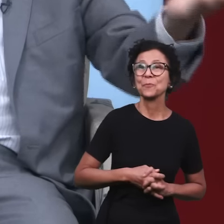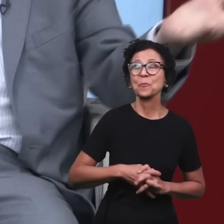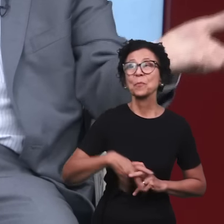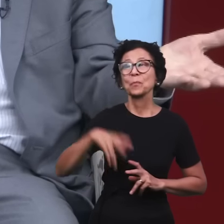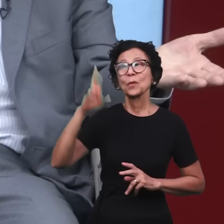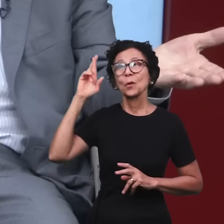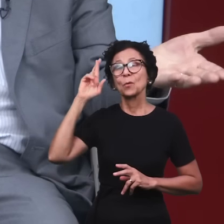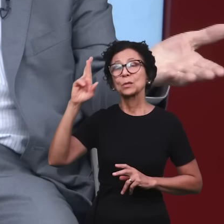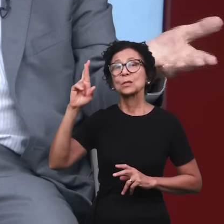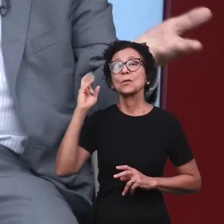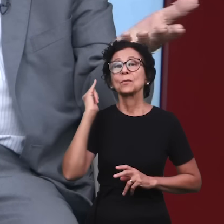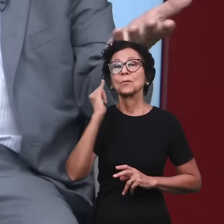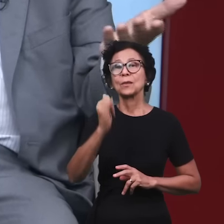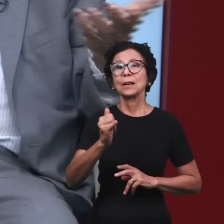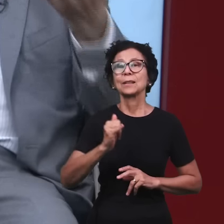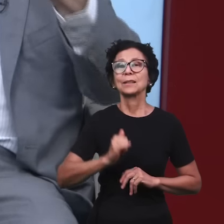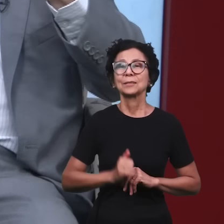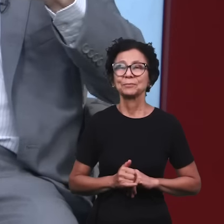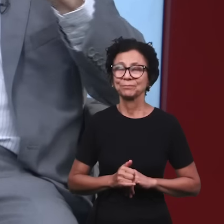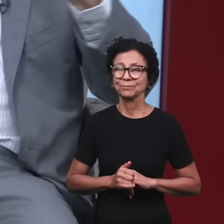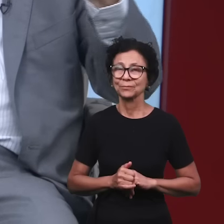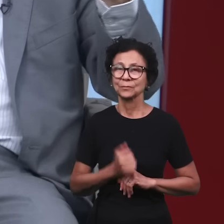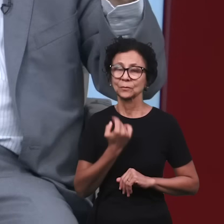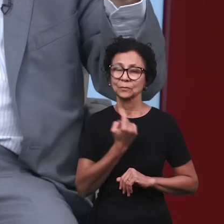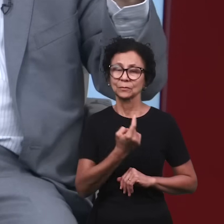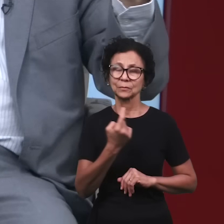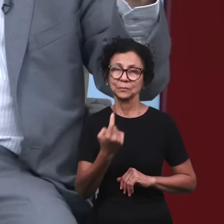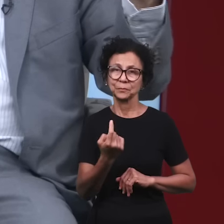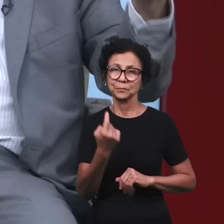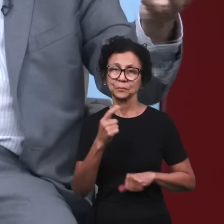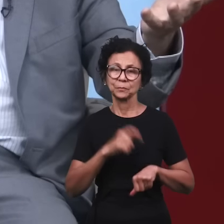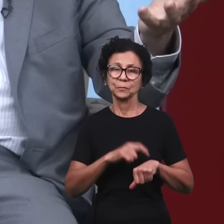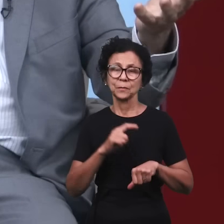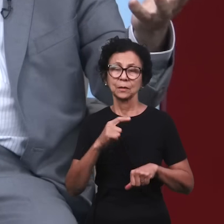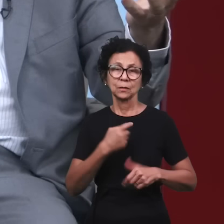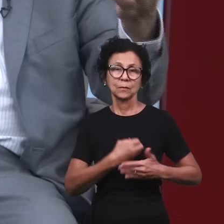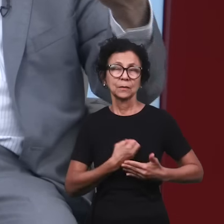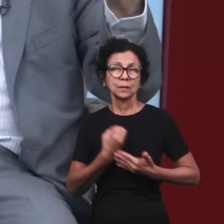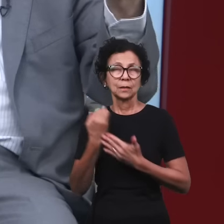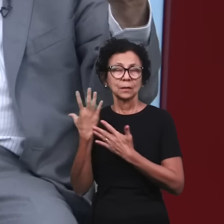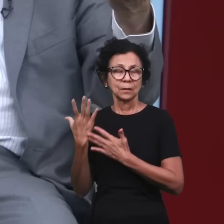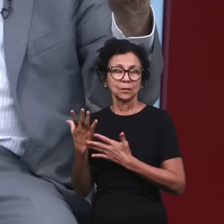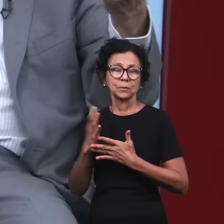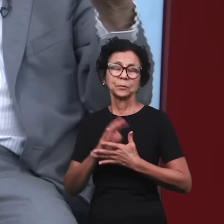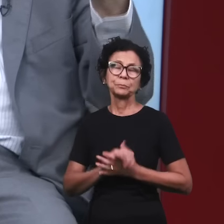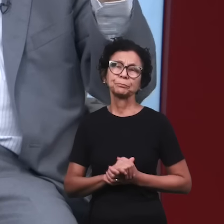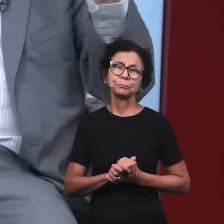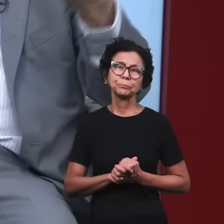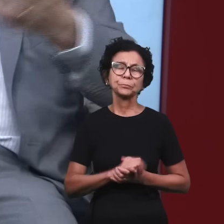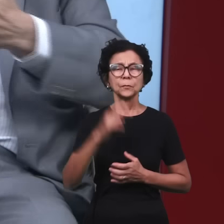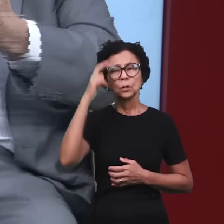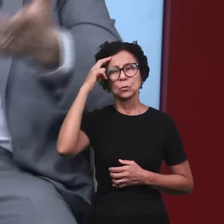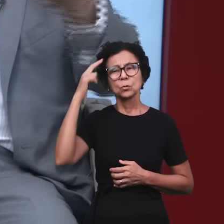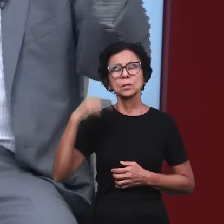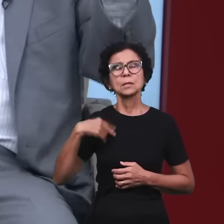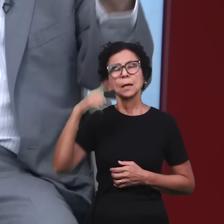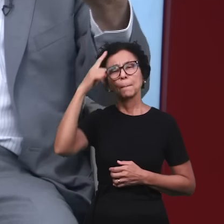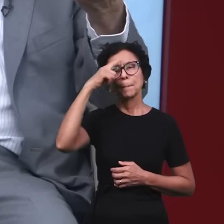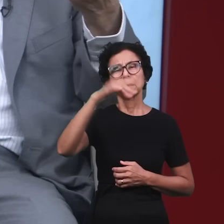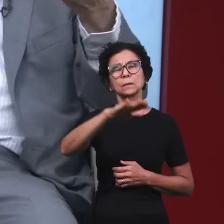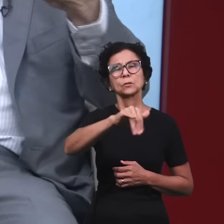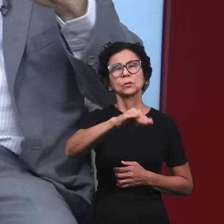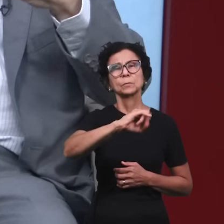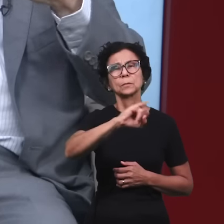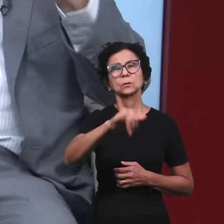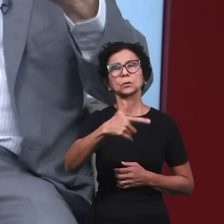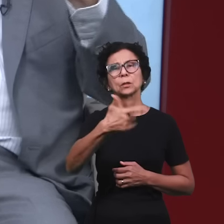como fez Judá. José manda buscar Jacó, seu pai, e toda a